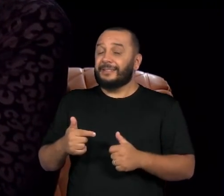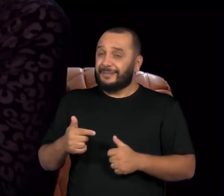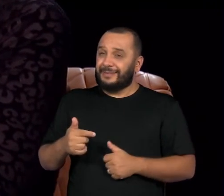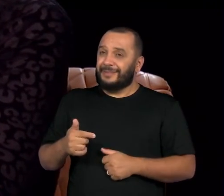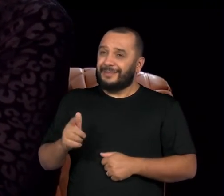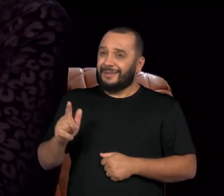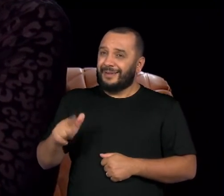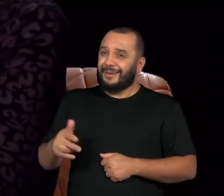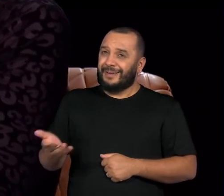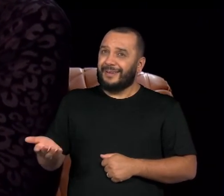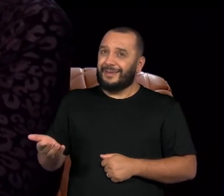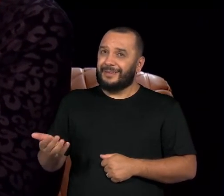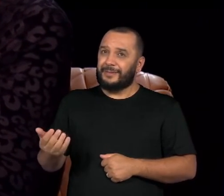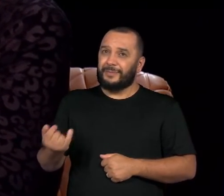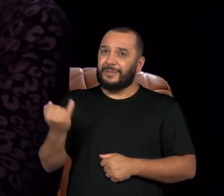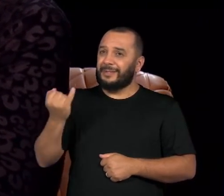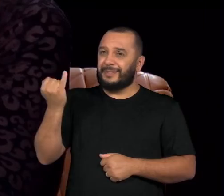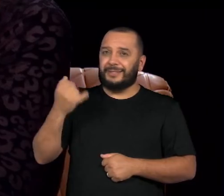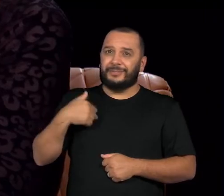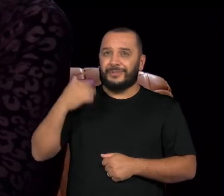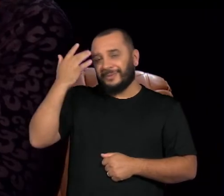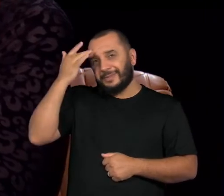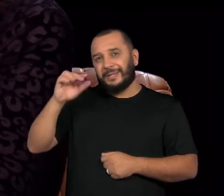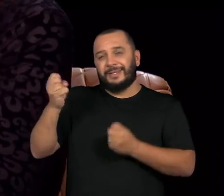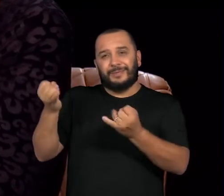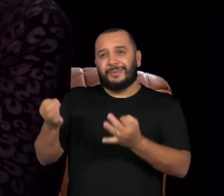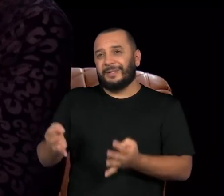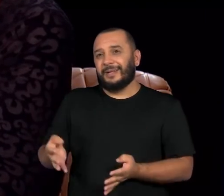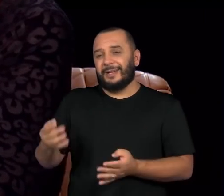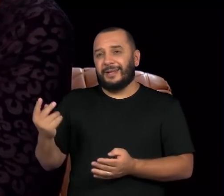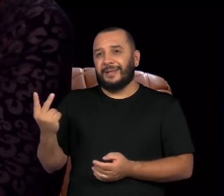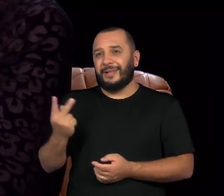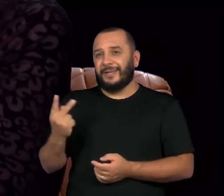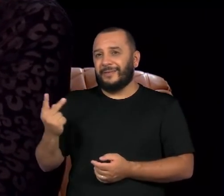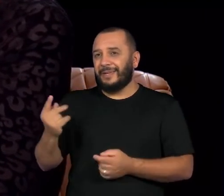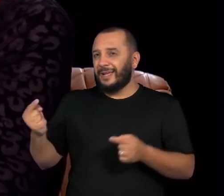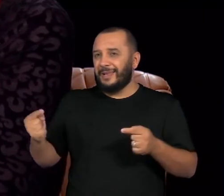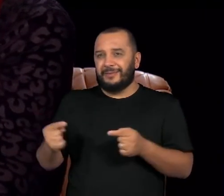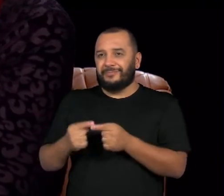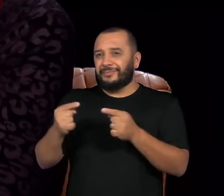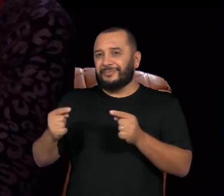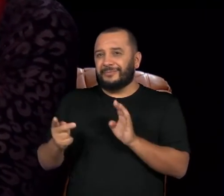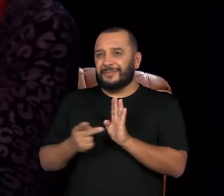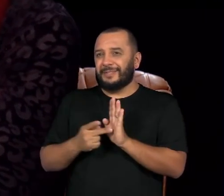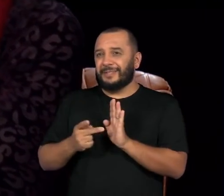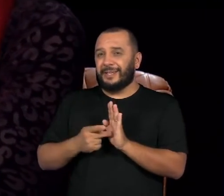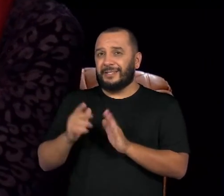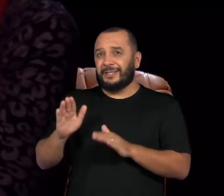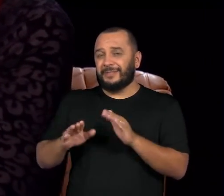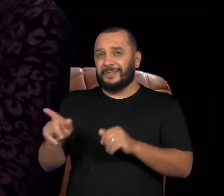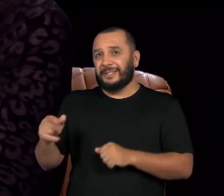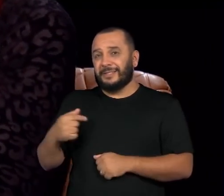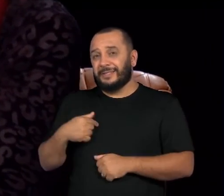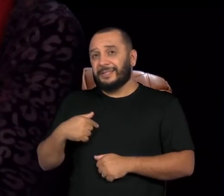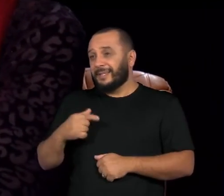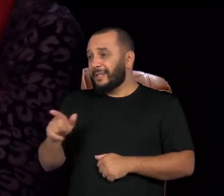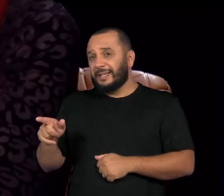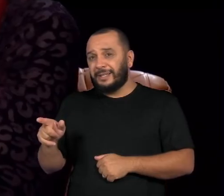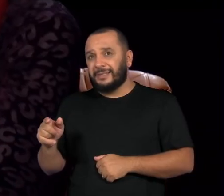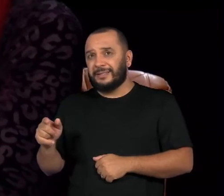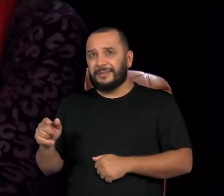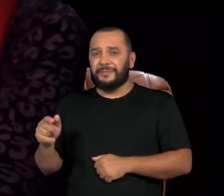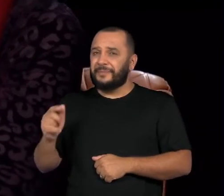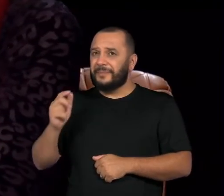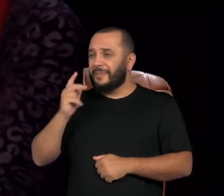raridade, sabe? Não sei nem como explicar, porque tem uma sintonia tão grande que às vezes um está no outro, o outro está num. Nem